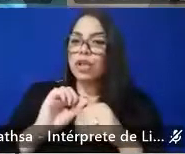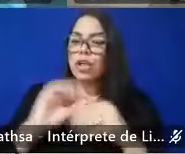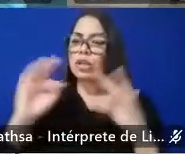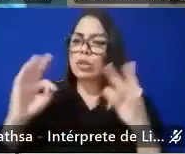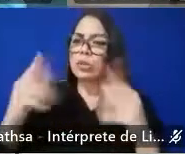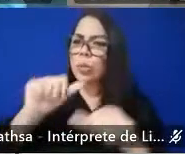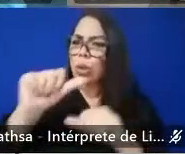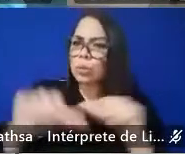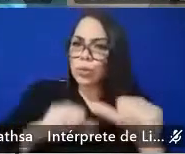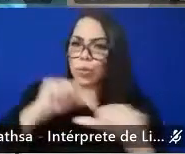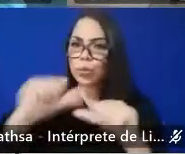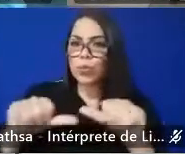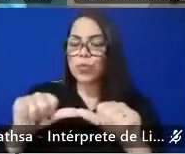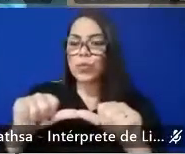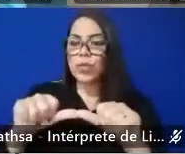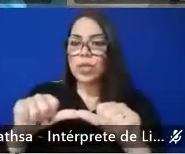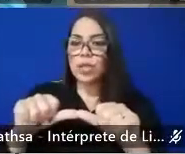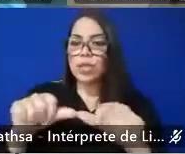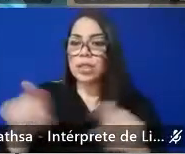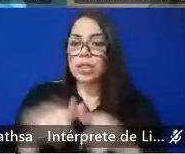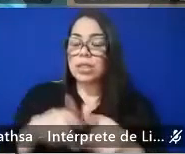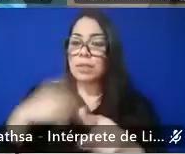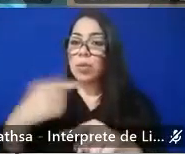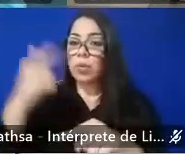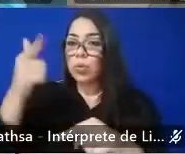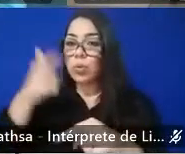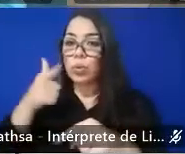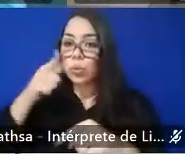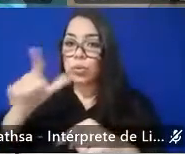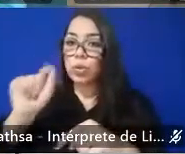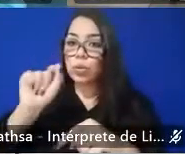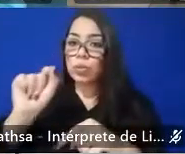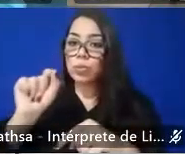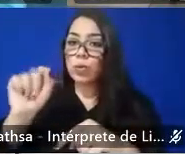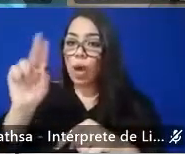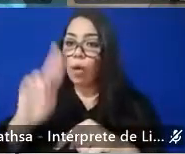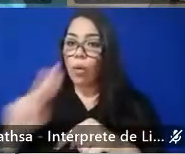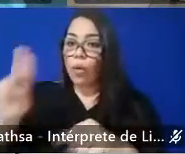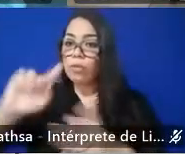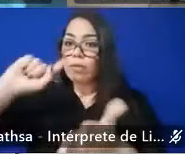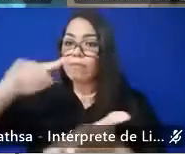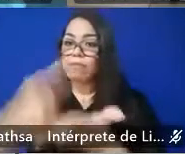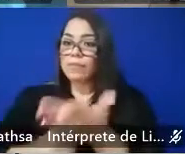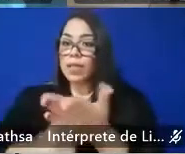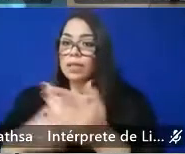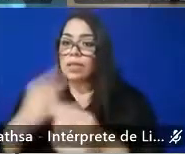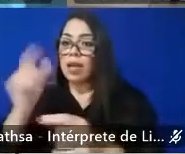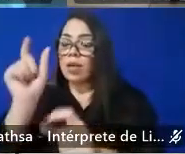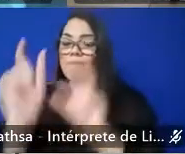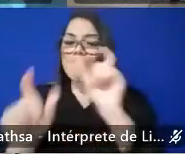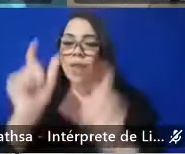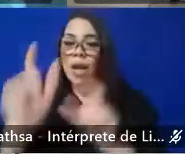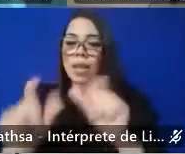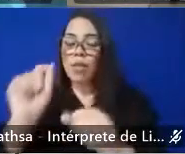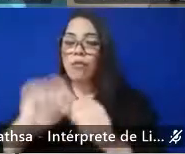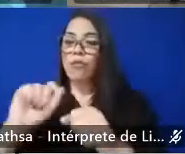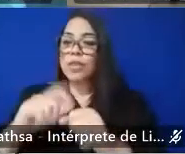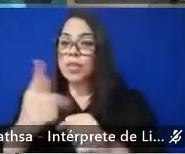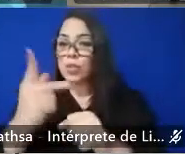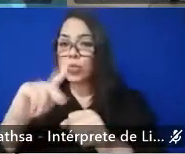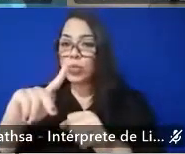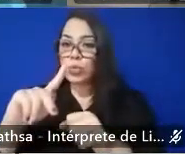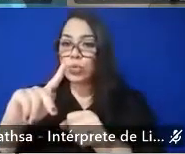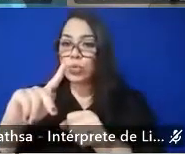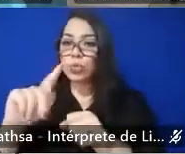que consigamos aplicar essa massa eu vou fazendo a sua parte fazendo a sua parte naquilo